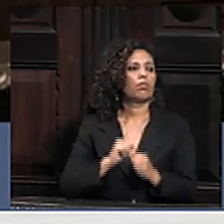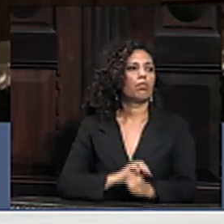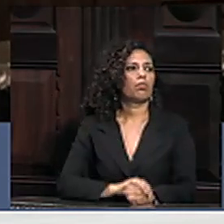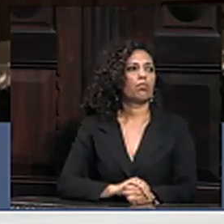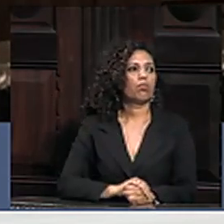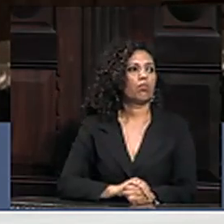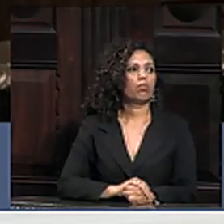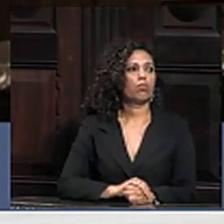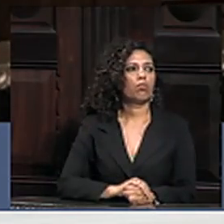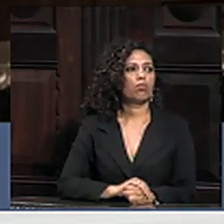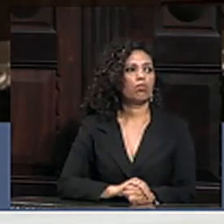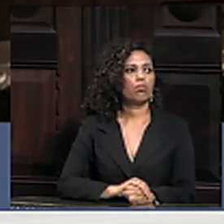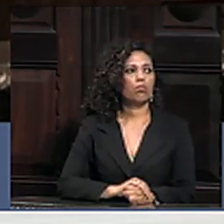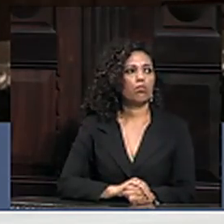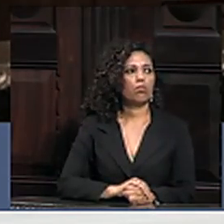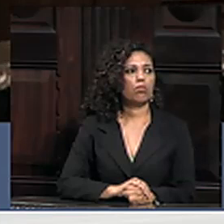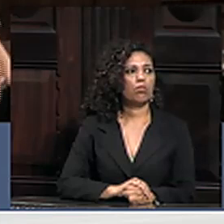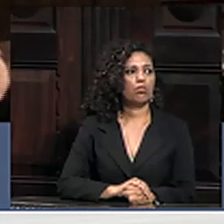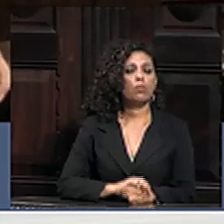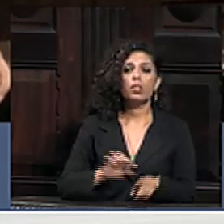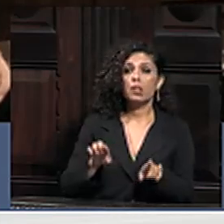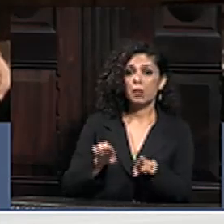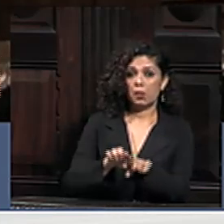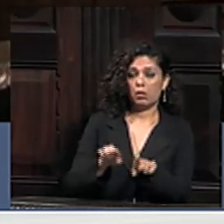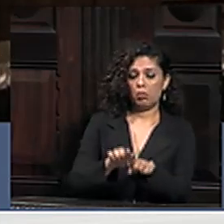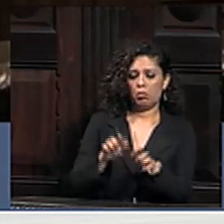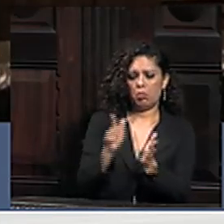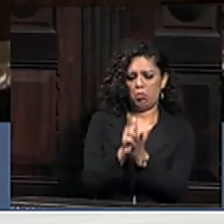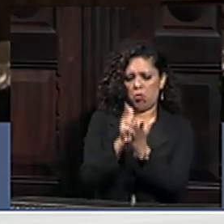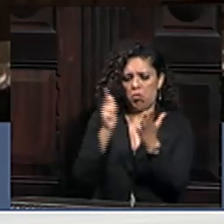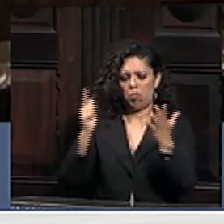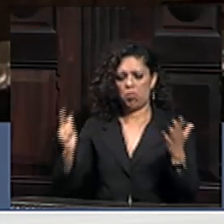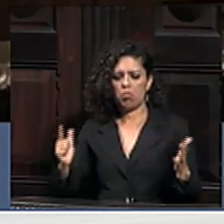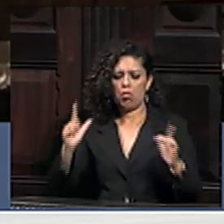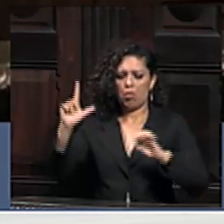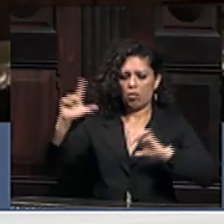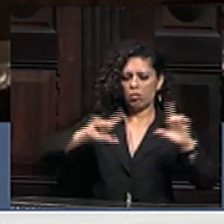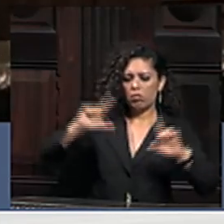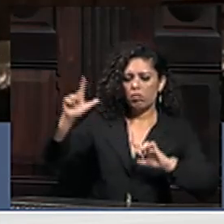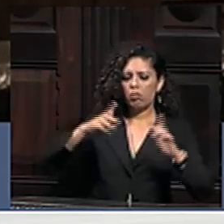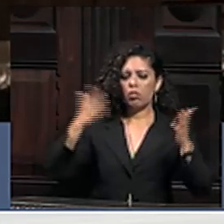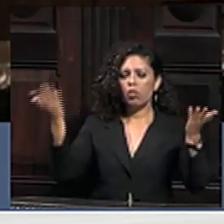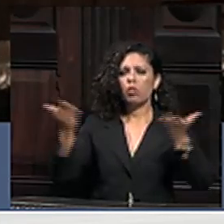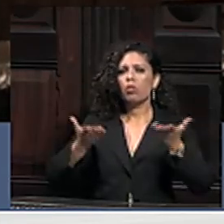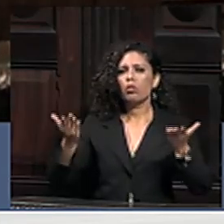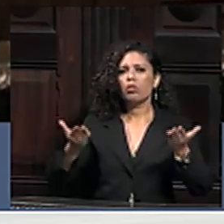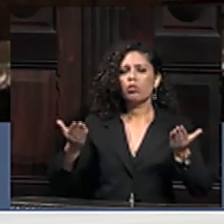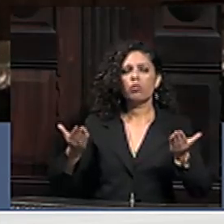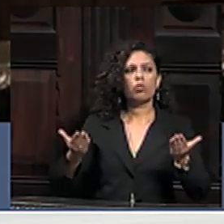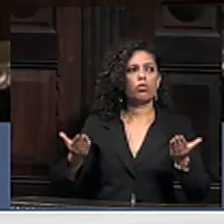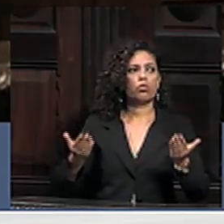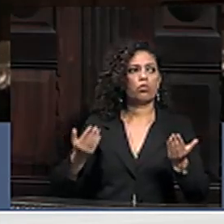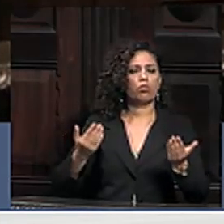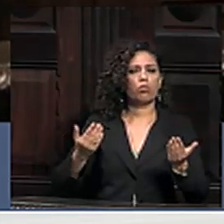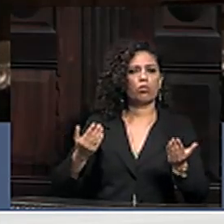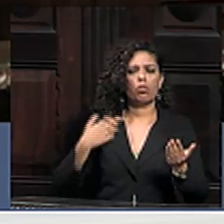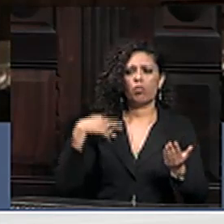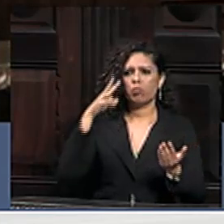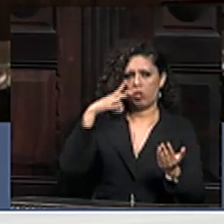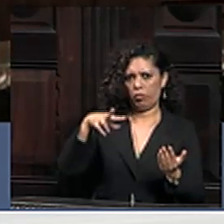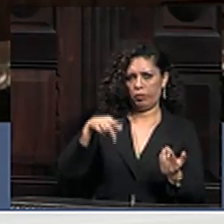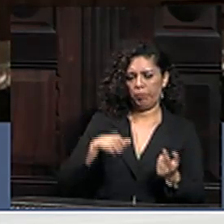que está também nos jornais de hoje, e eu conversava